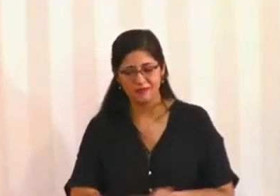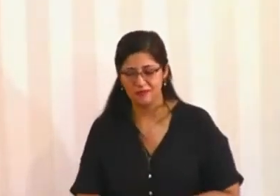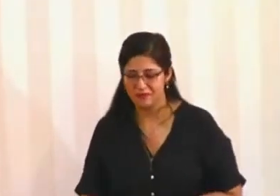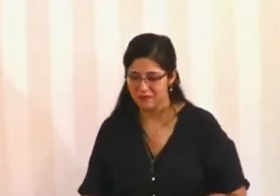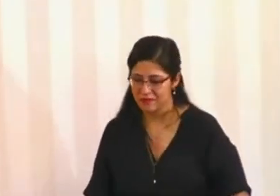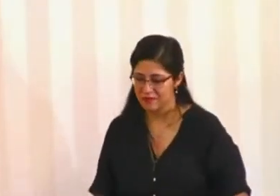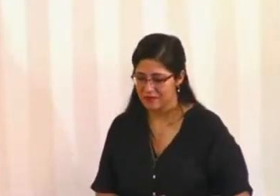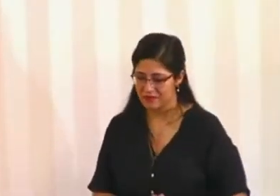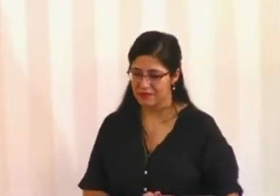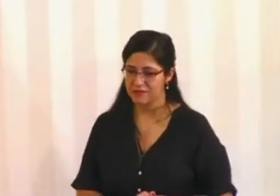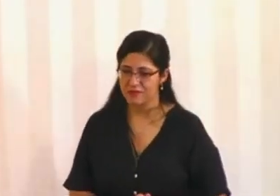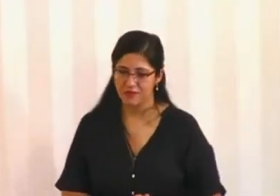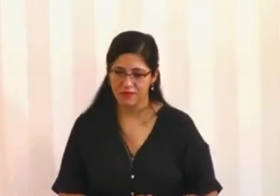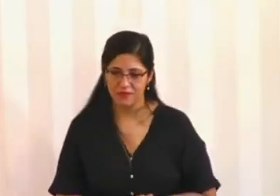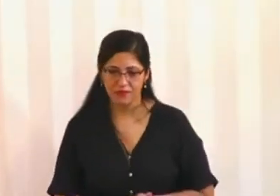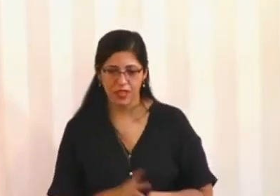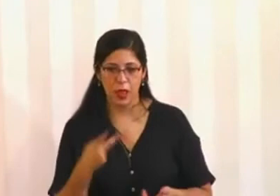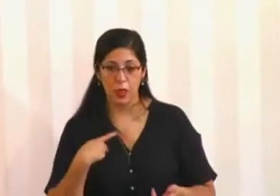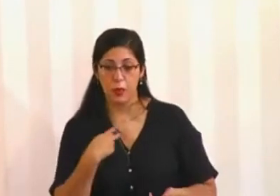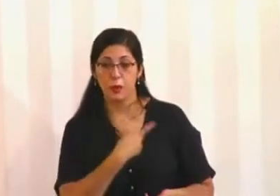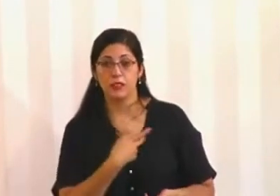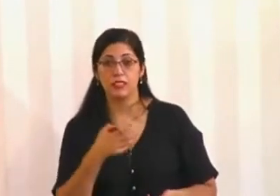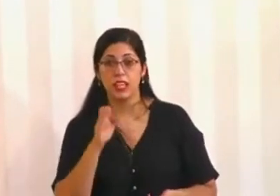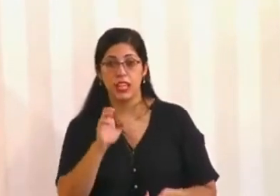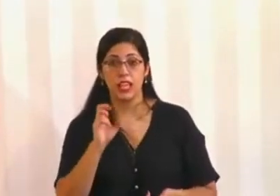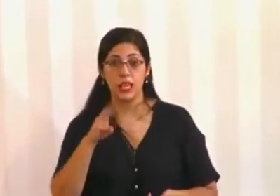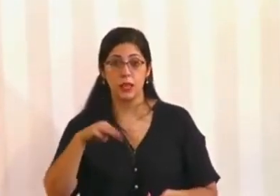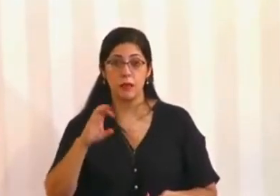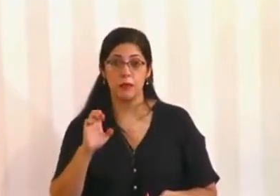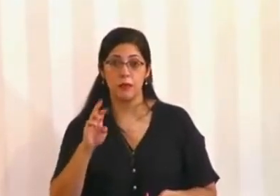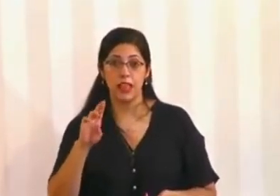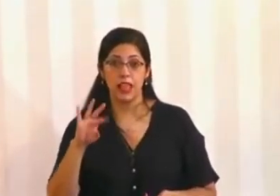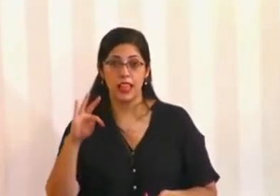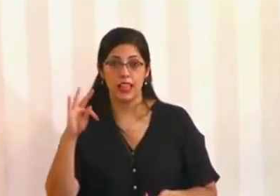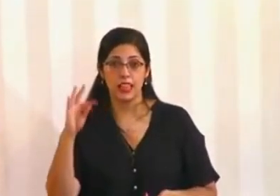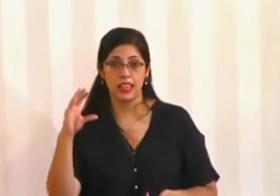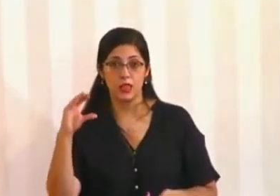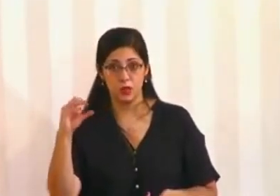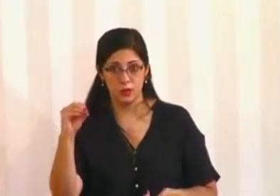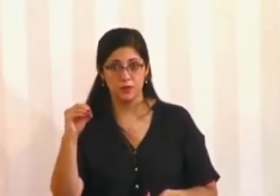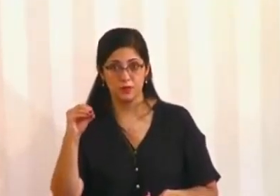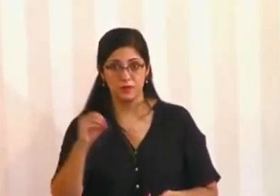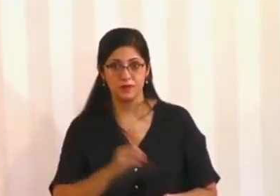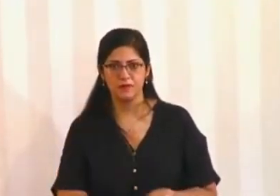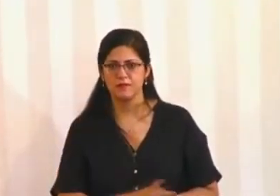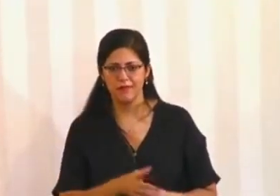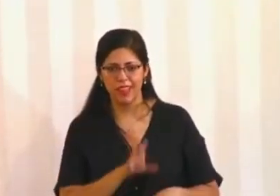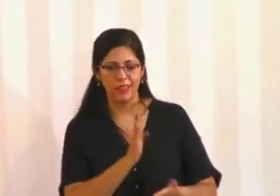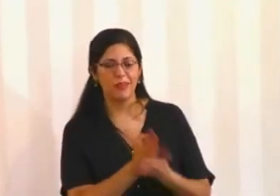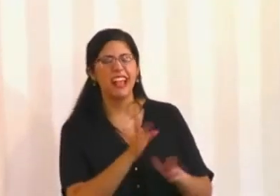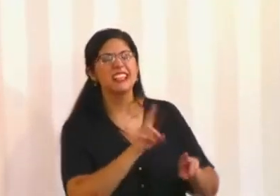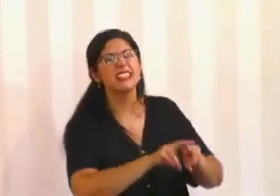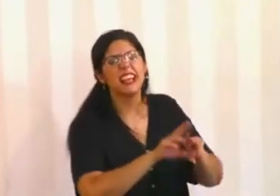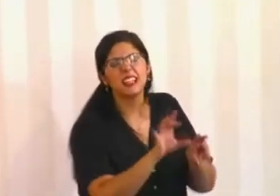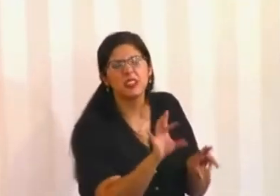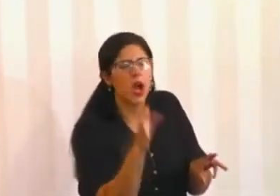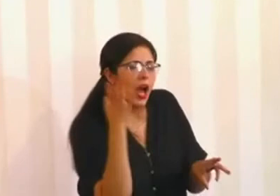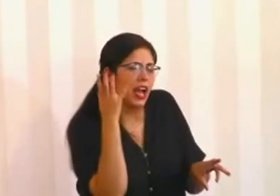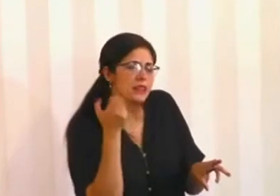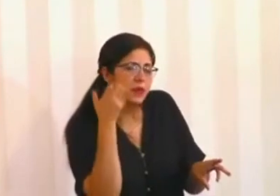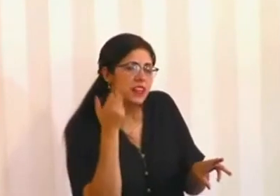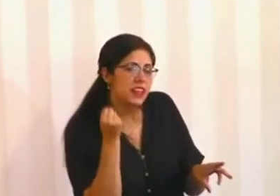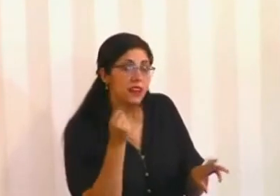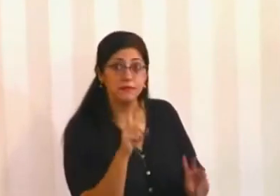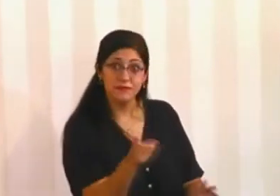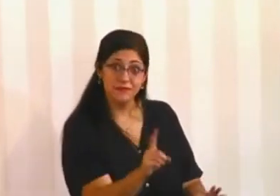Presbítero emérito, às vezes dá um título de emérito para o presbítero, um diácono, é como dizer assim: ó, senta aí que agora você tem que se aposentar. Não é isso não, irmãos. Você vai trabalhar